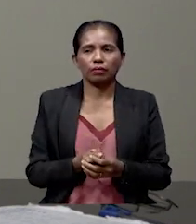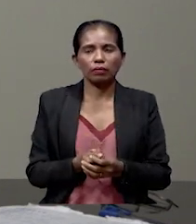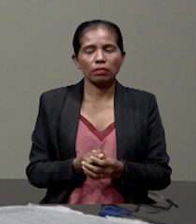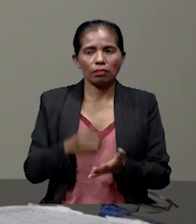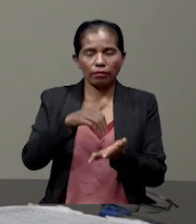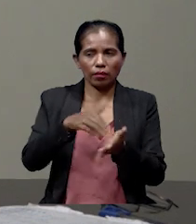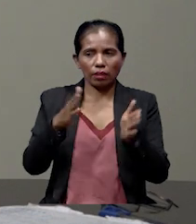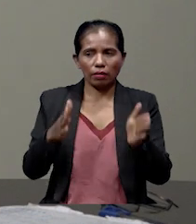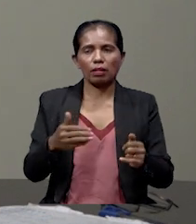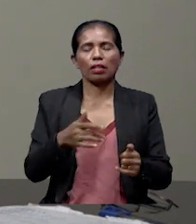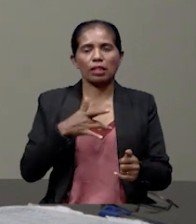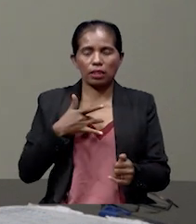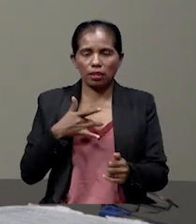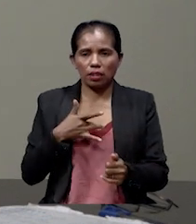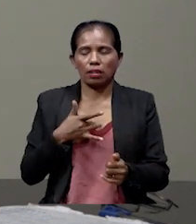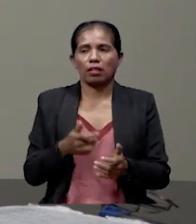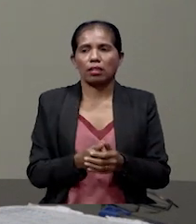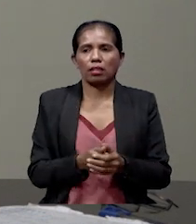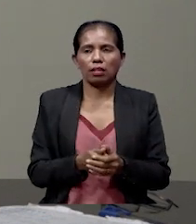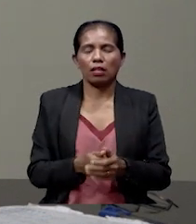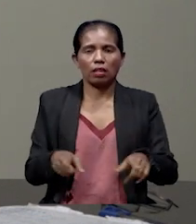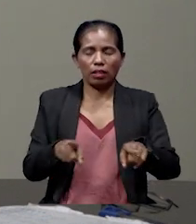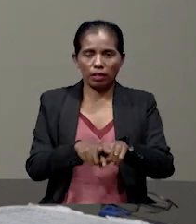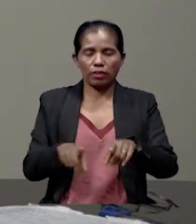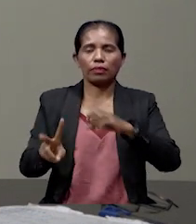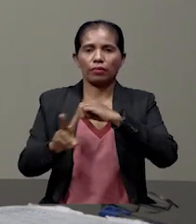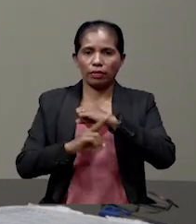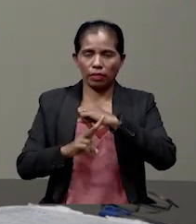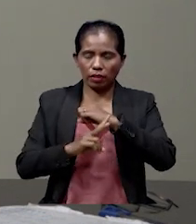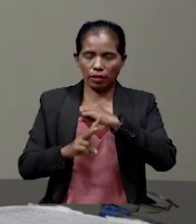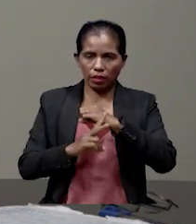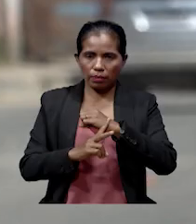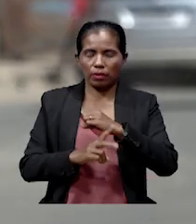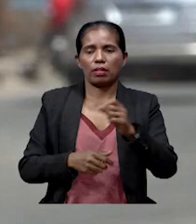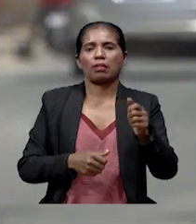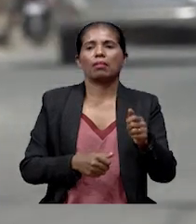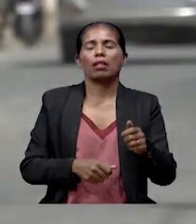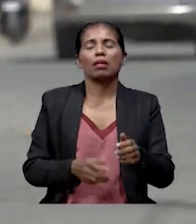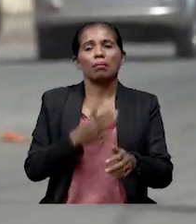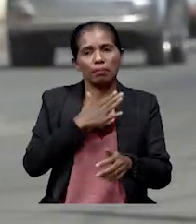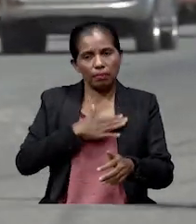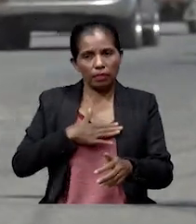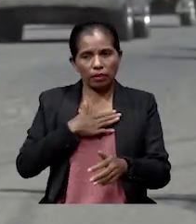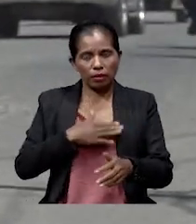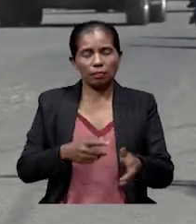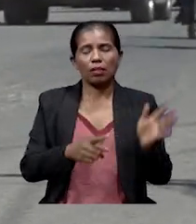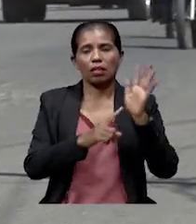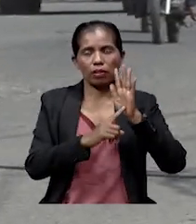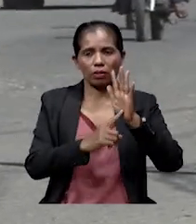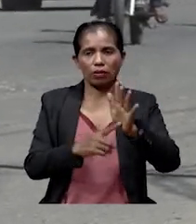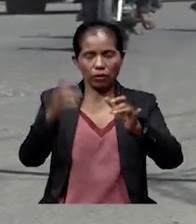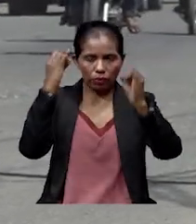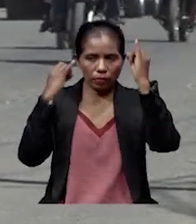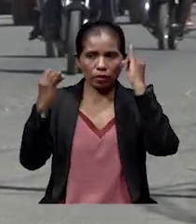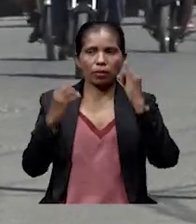estudante a sinti se vitima va be condutor se a favor vou tirar. Mai ato informação de tete